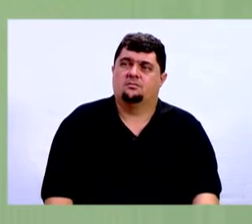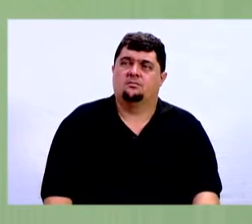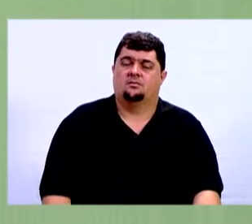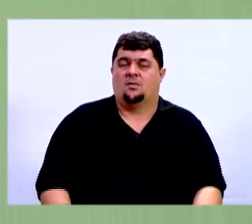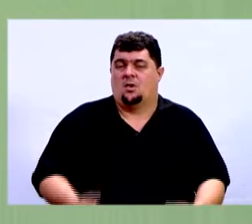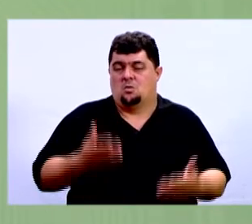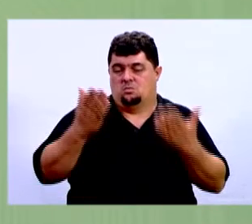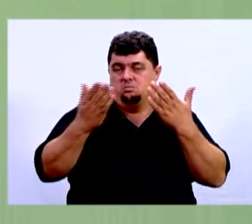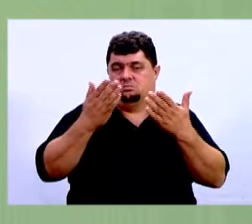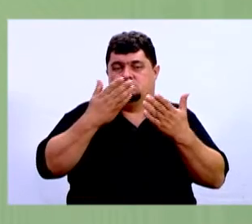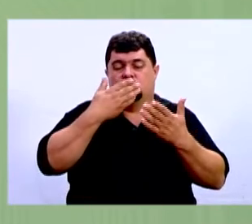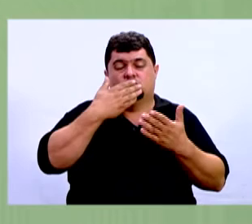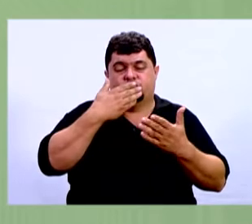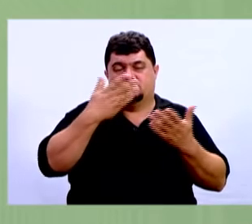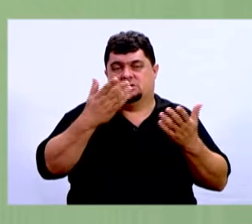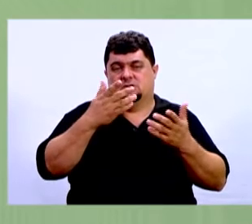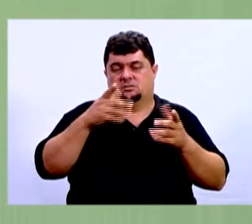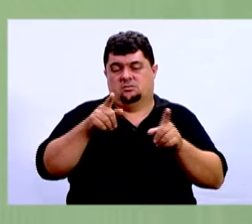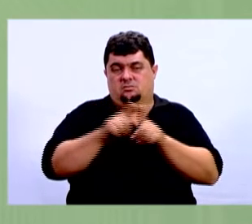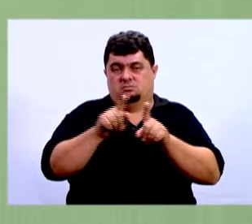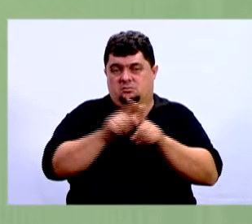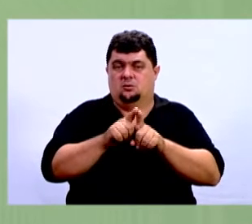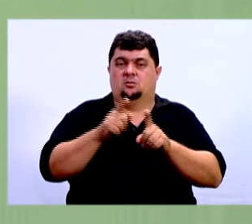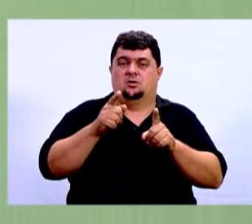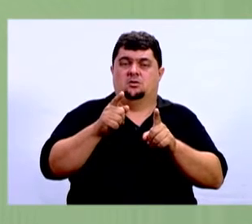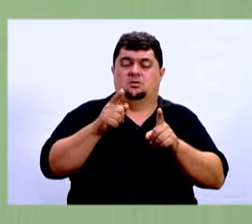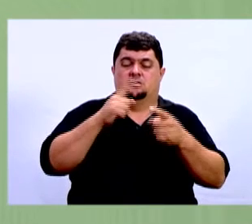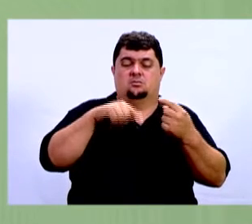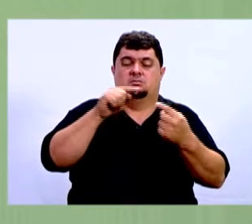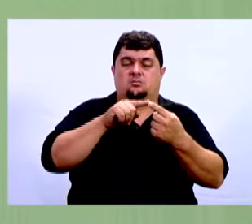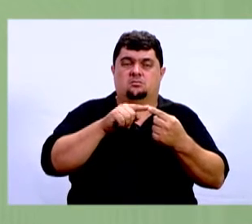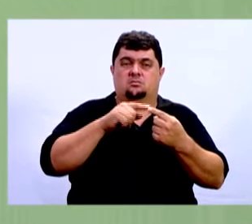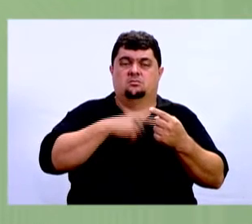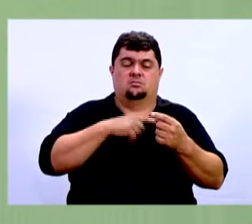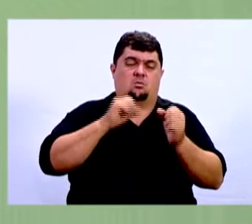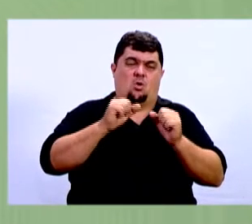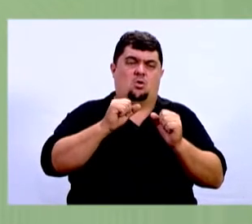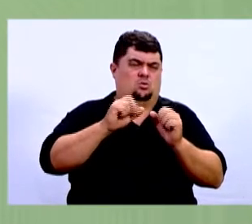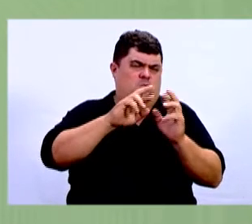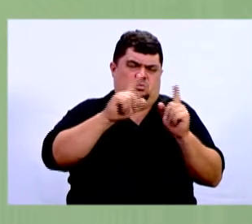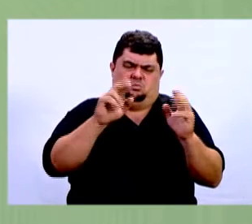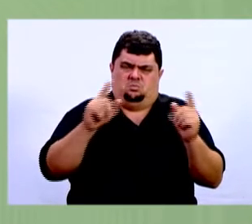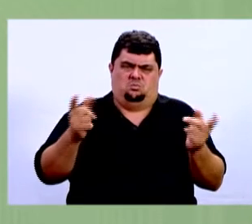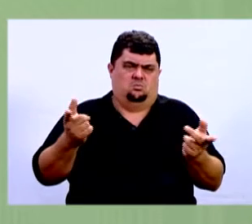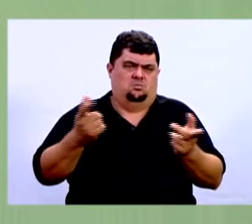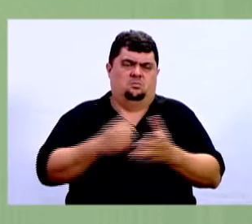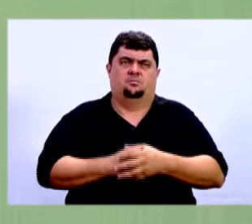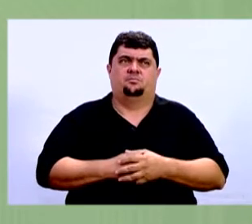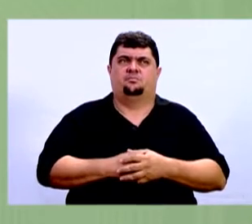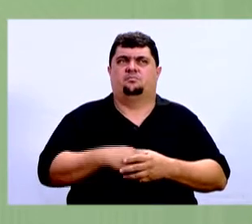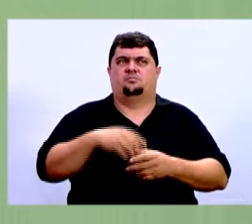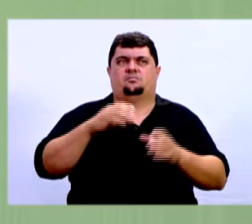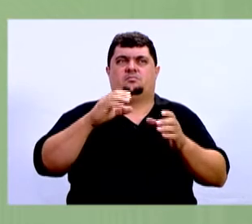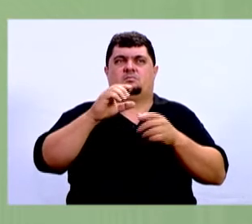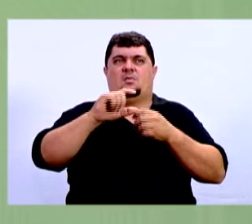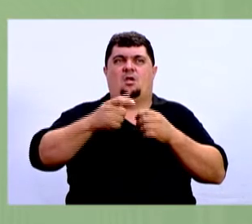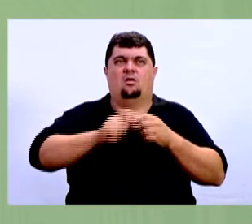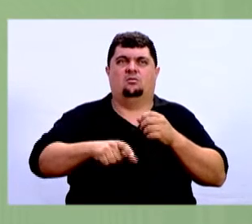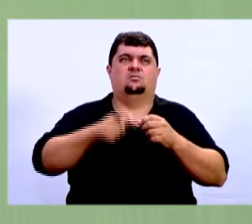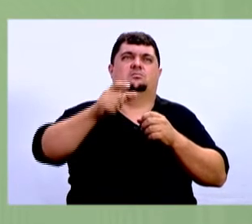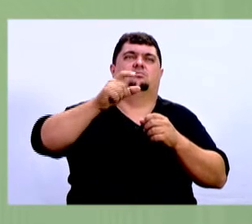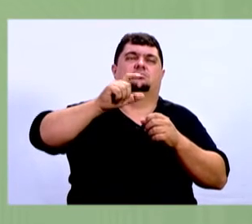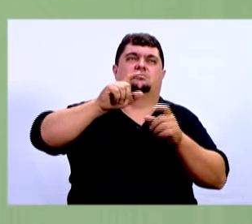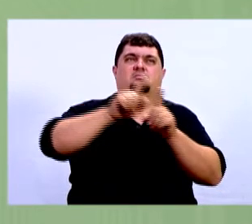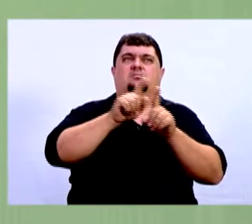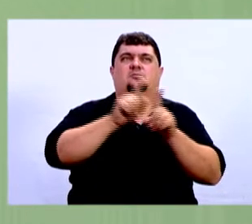também dependem do objeto da pesquisa, né, e podem assumir formas diversas, por exemplo, desde conteúdo de perspectivas